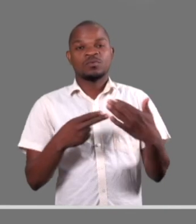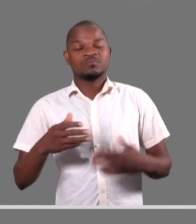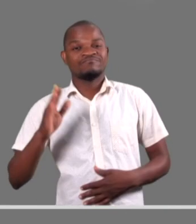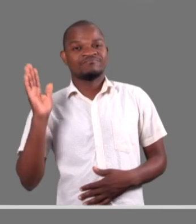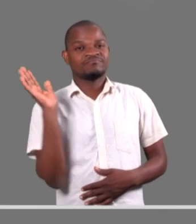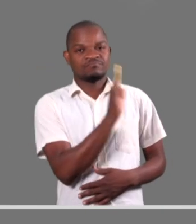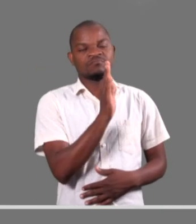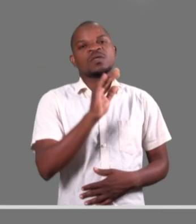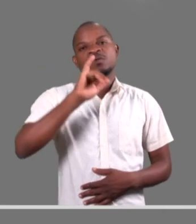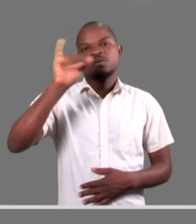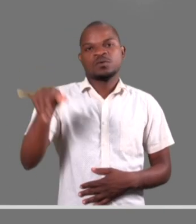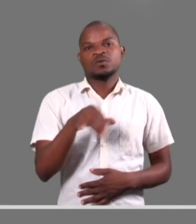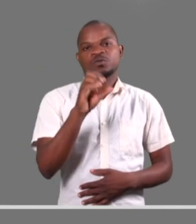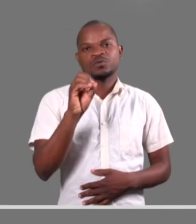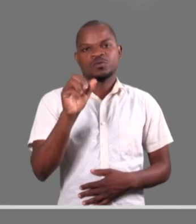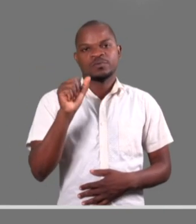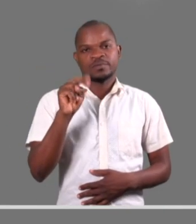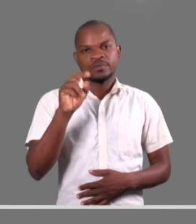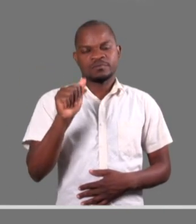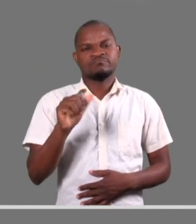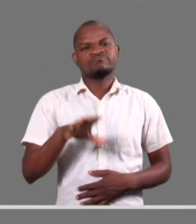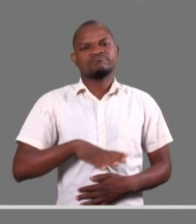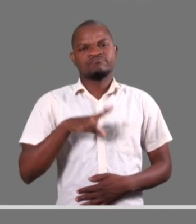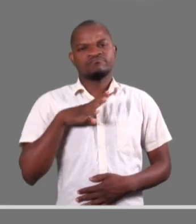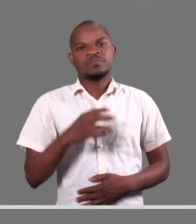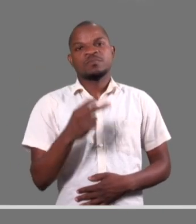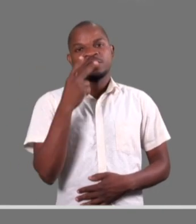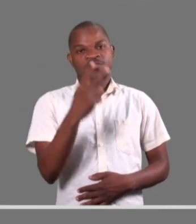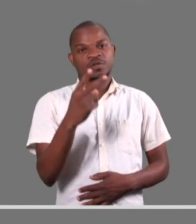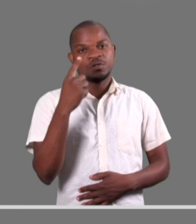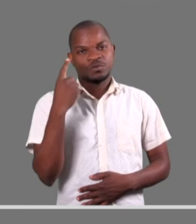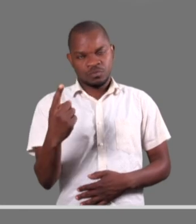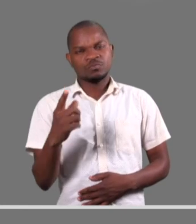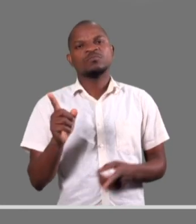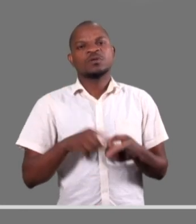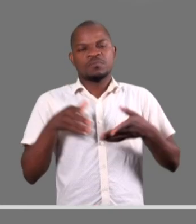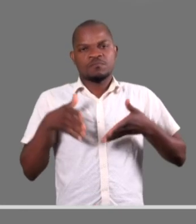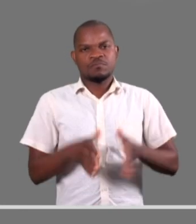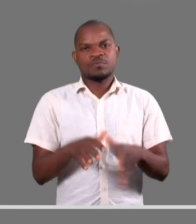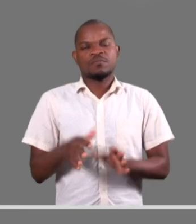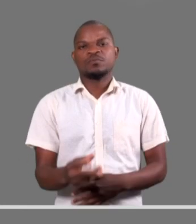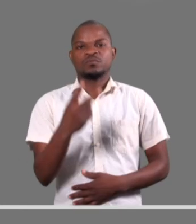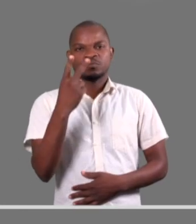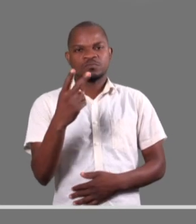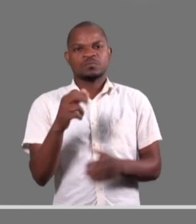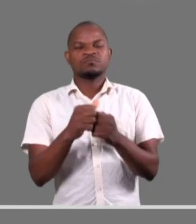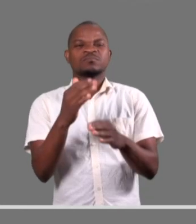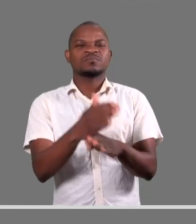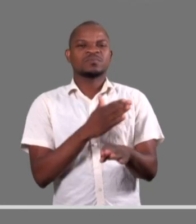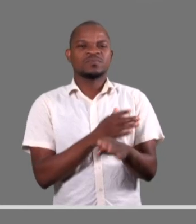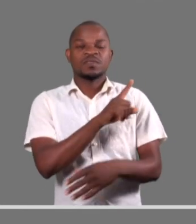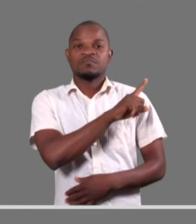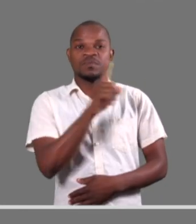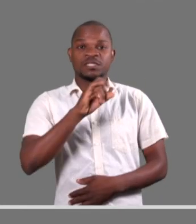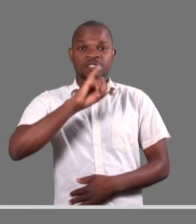Chama-se Joana Orlando, tem 21 anos de idade, é mãe de dois filhos. Em janeiro do ano em curso,